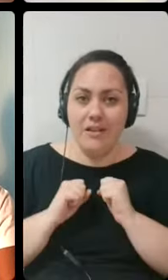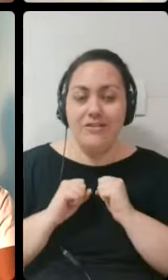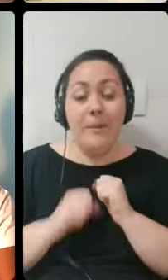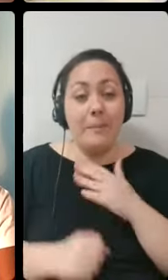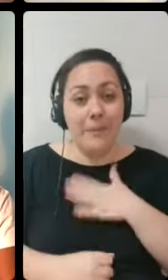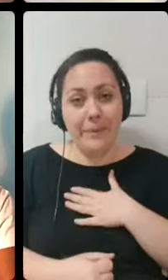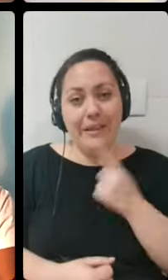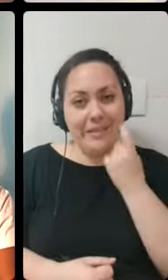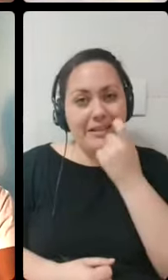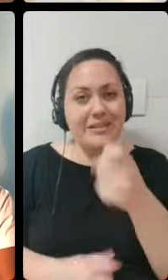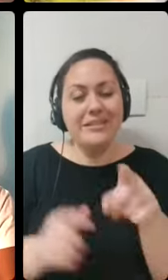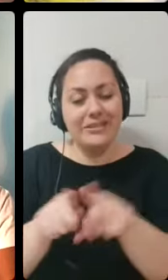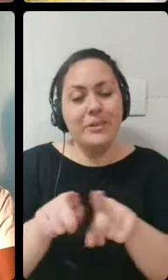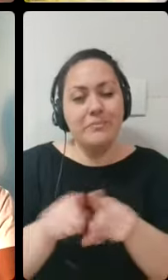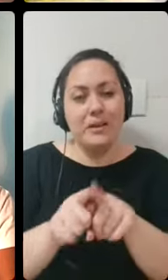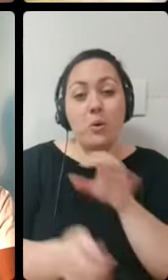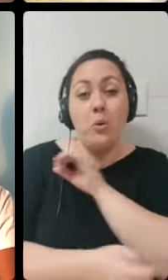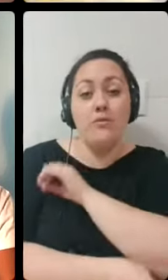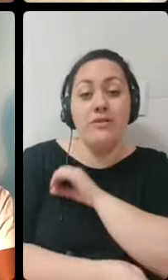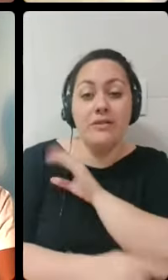os agentes de saúde.